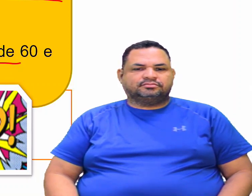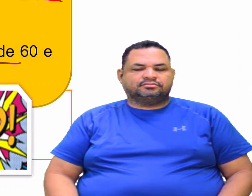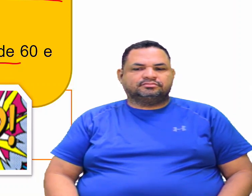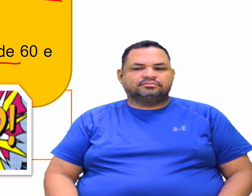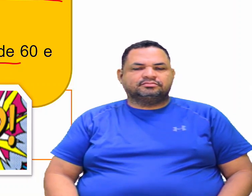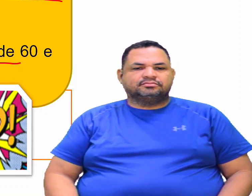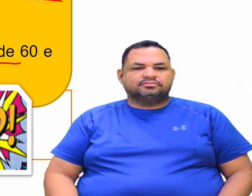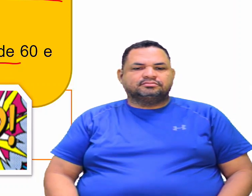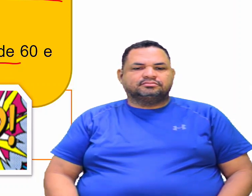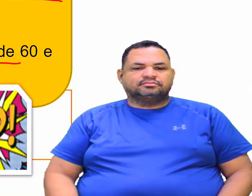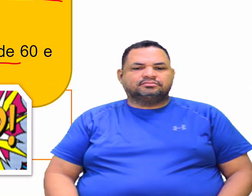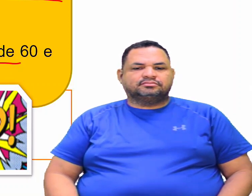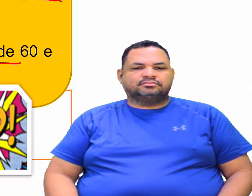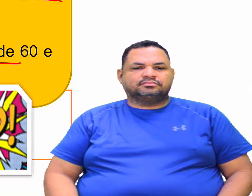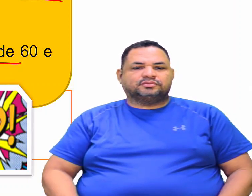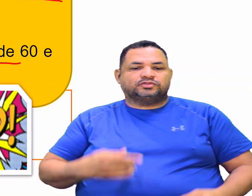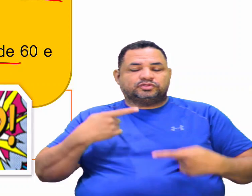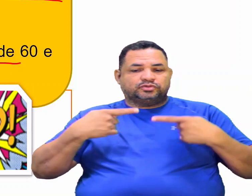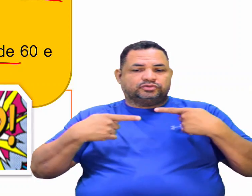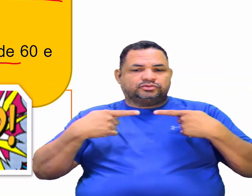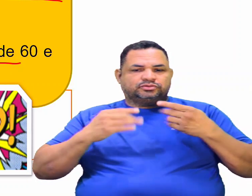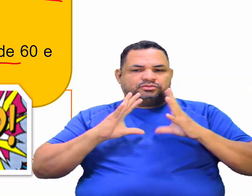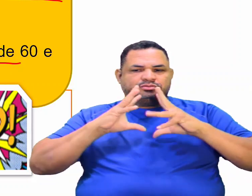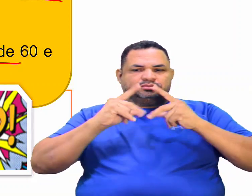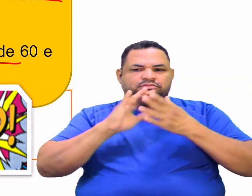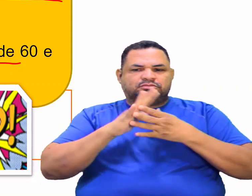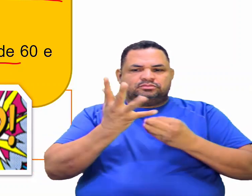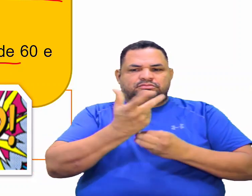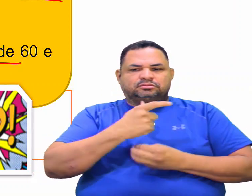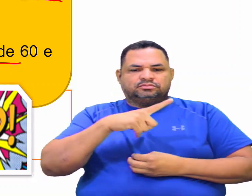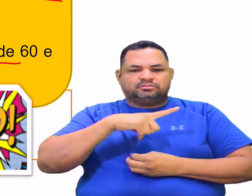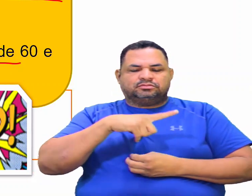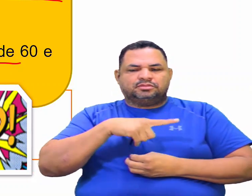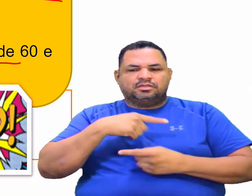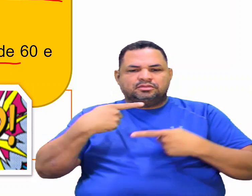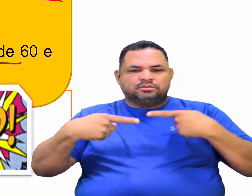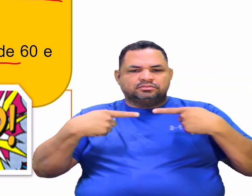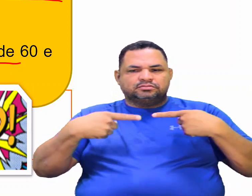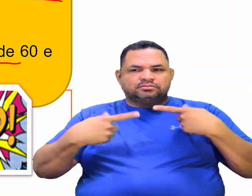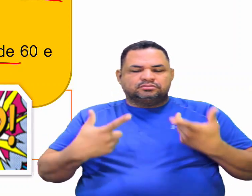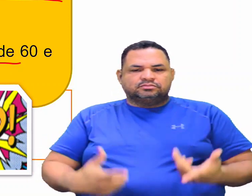sua o seu discurso né porque toda a arte ela tem um